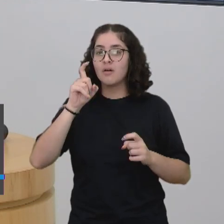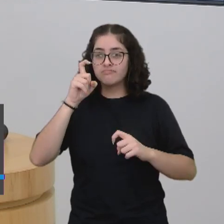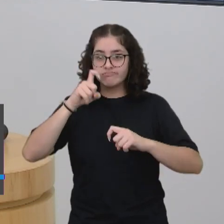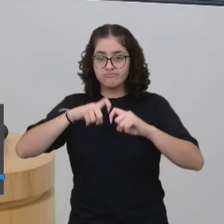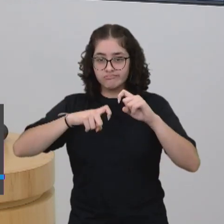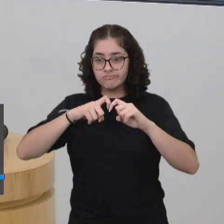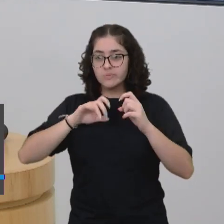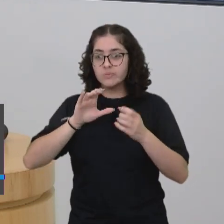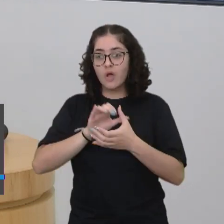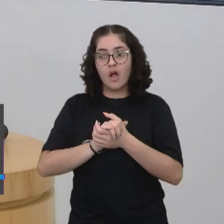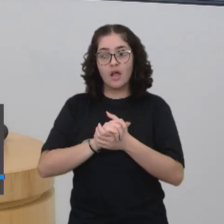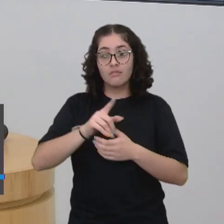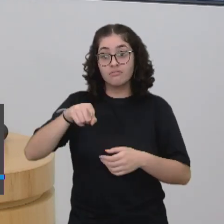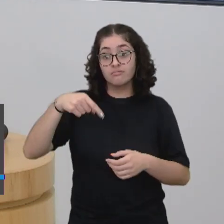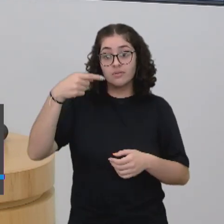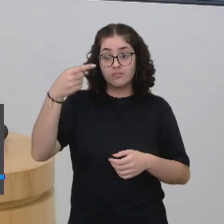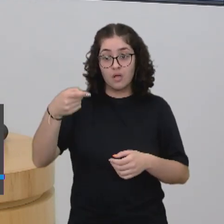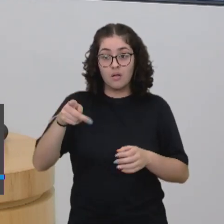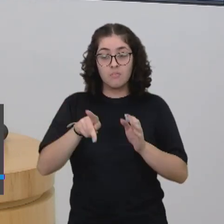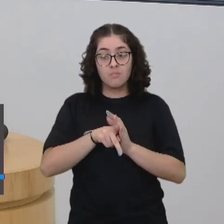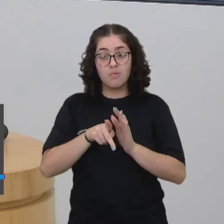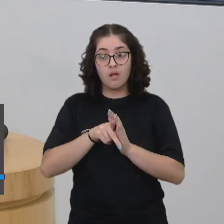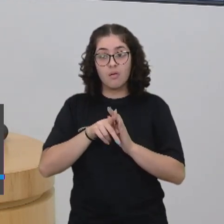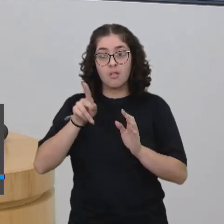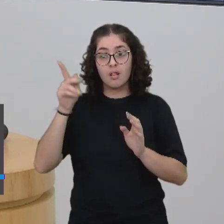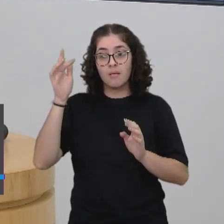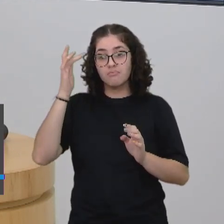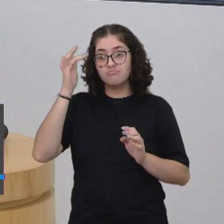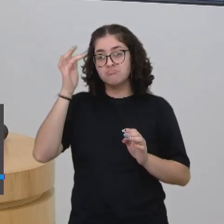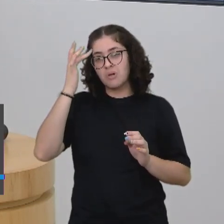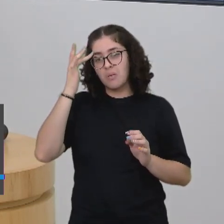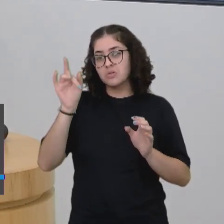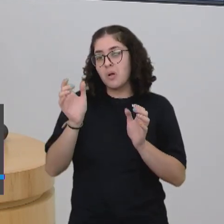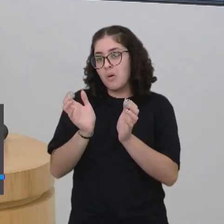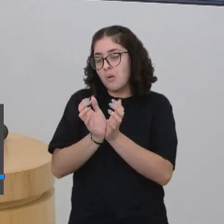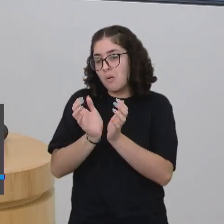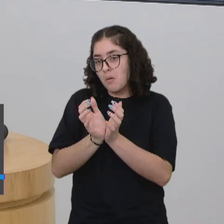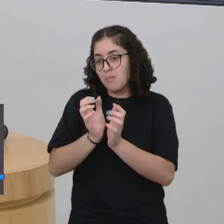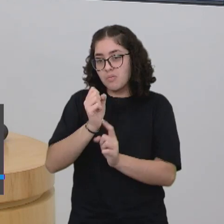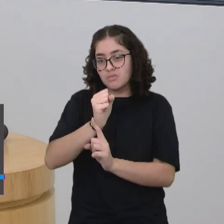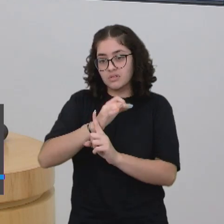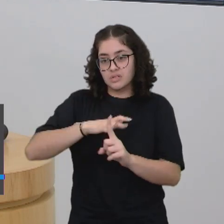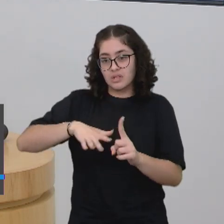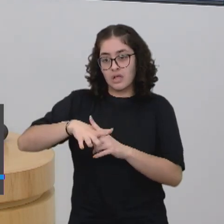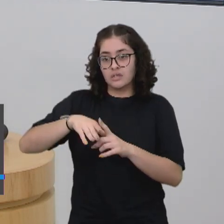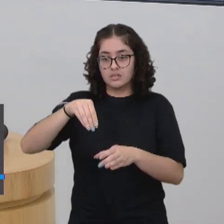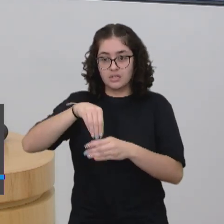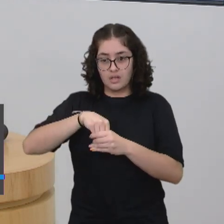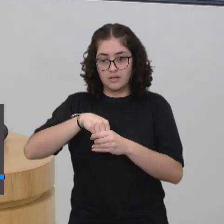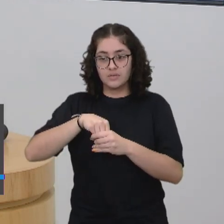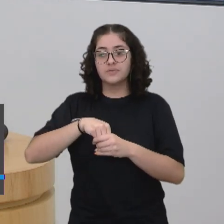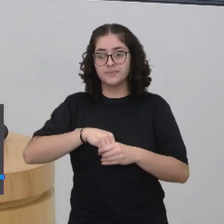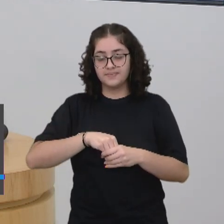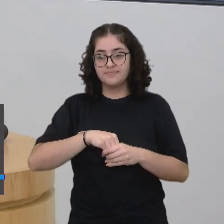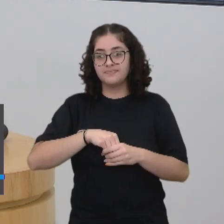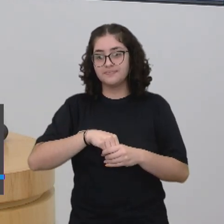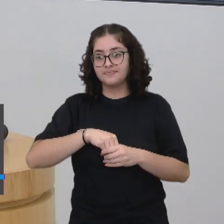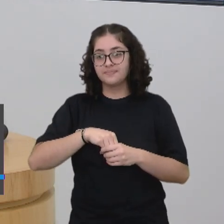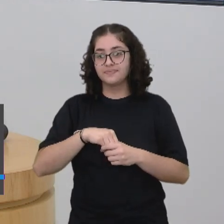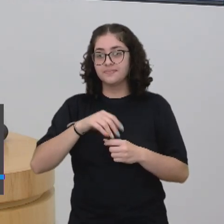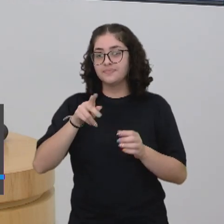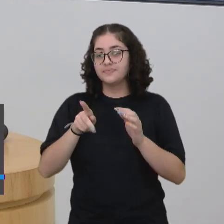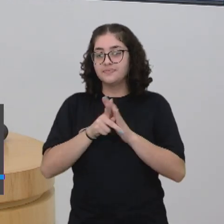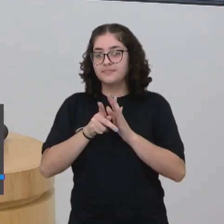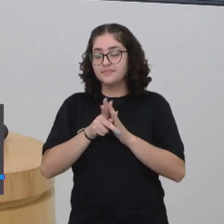é um conceito moral. Ele é um conceito que está compartilhado em um grupo social... Eu esqueci de habilitar a caneta, mouse aí. Que ele